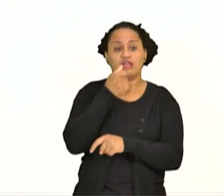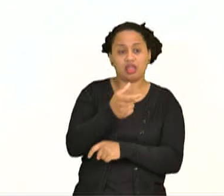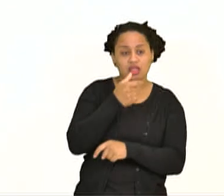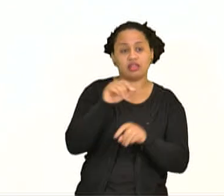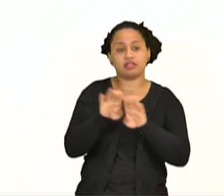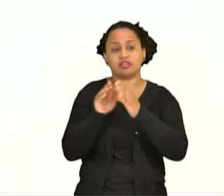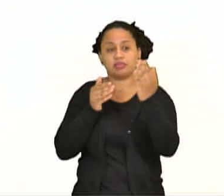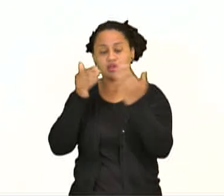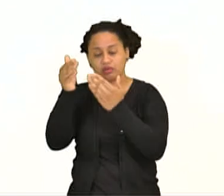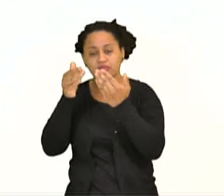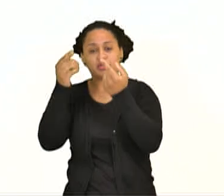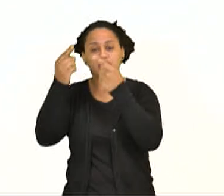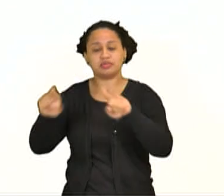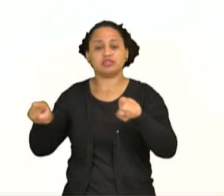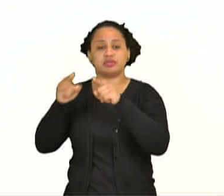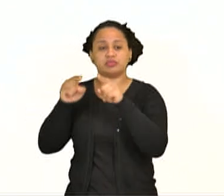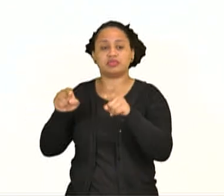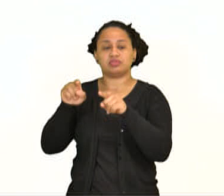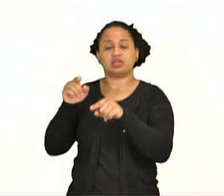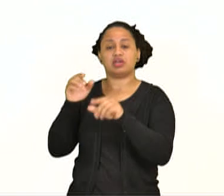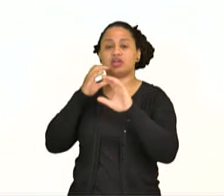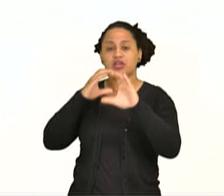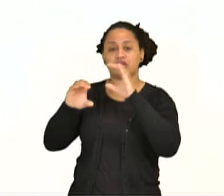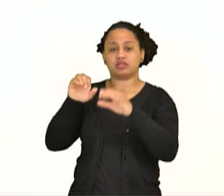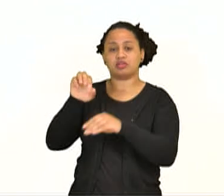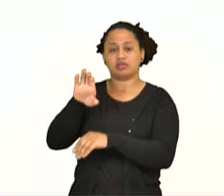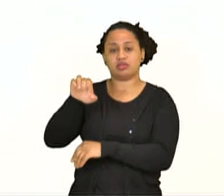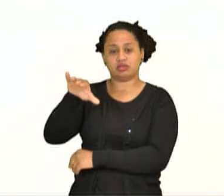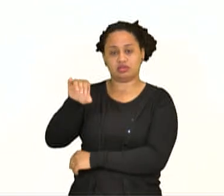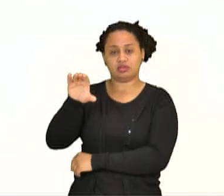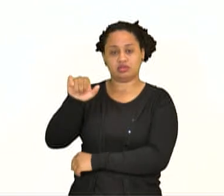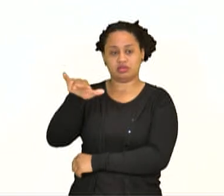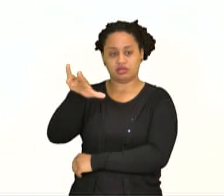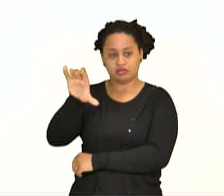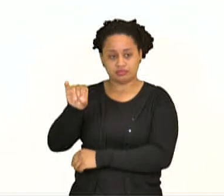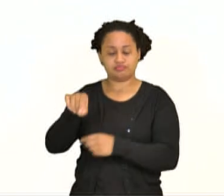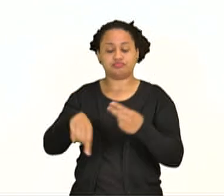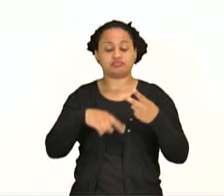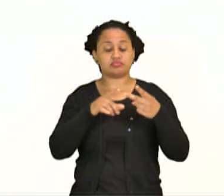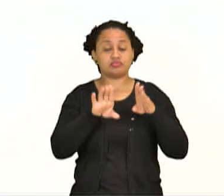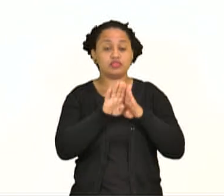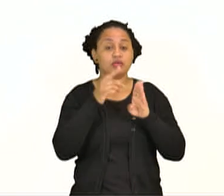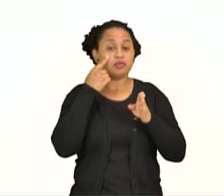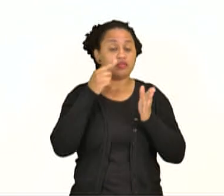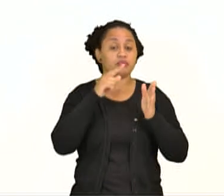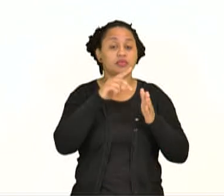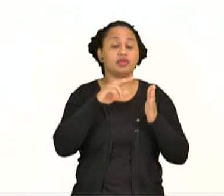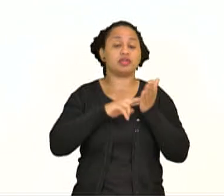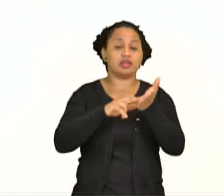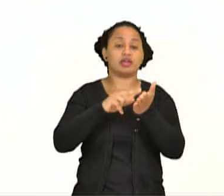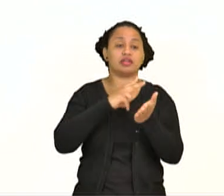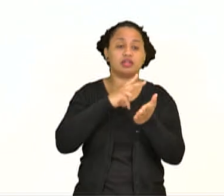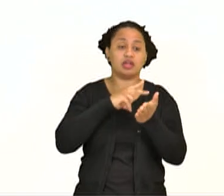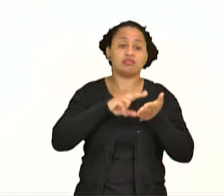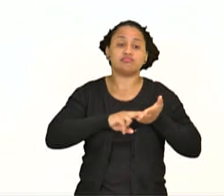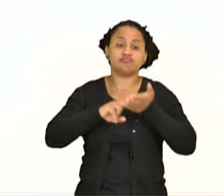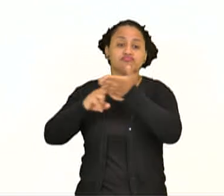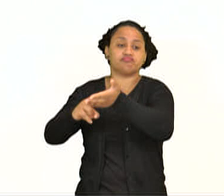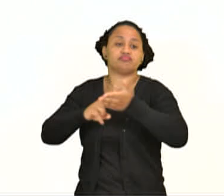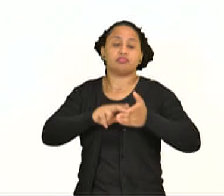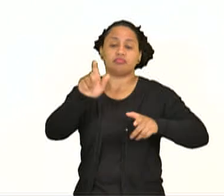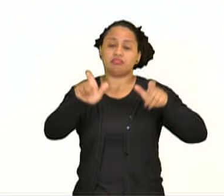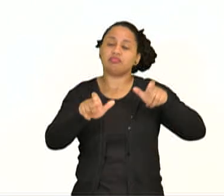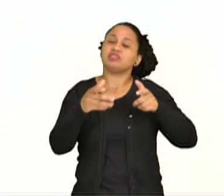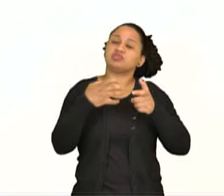Erasmo Carlos. Também vimos que carta pessoal é correspondência entre as pessoas de caráter pessoal e,